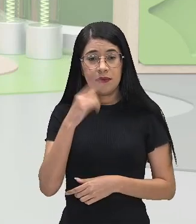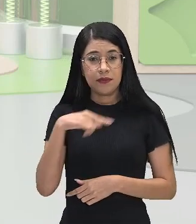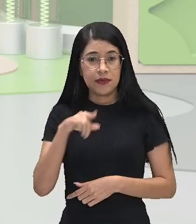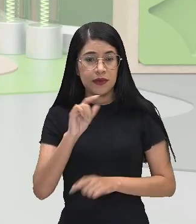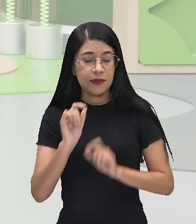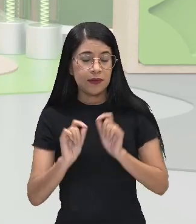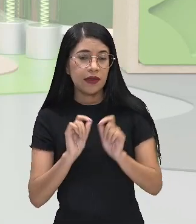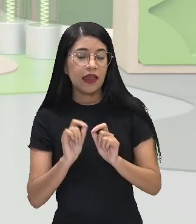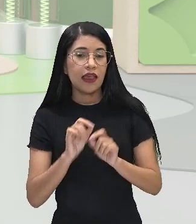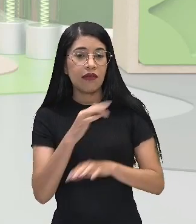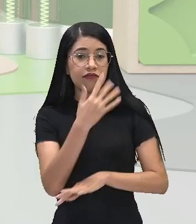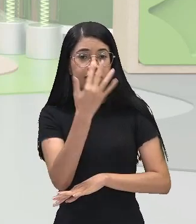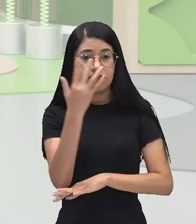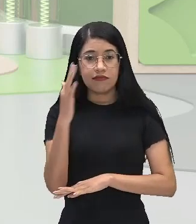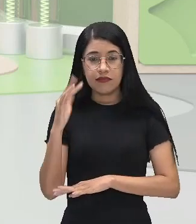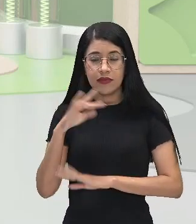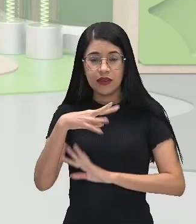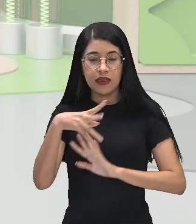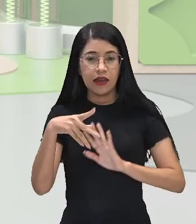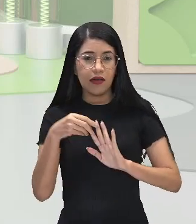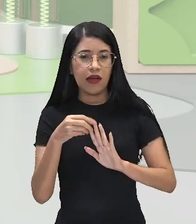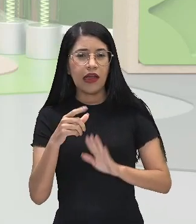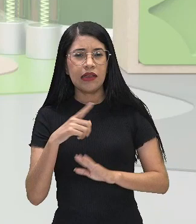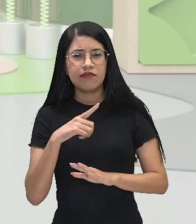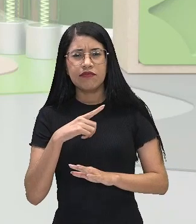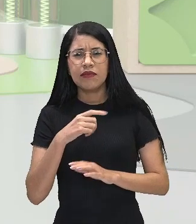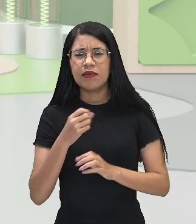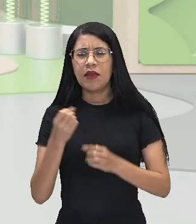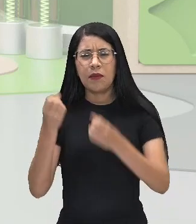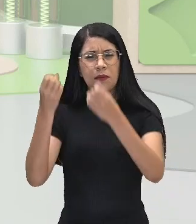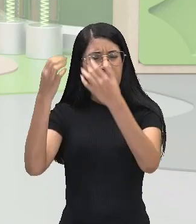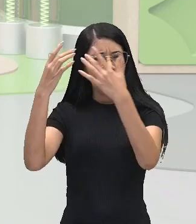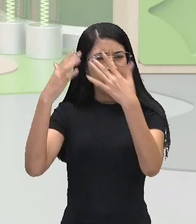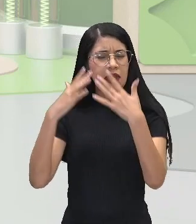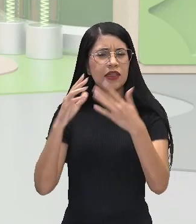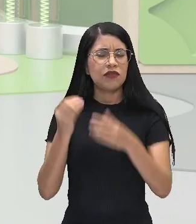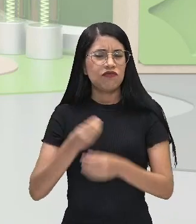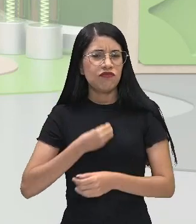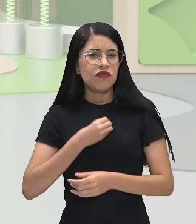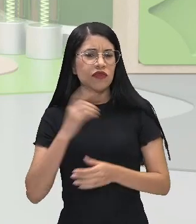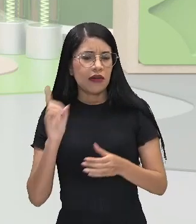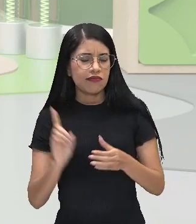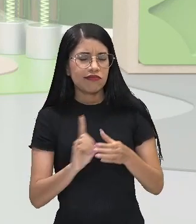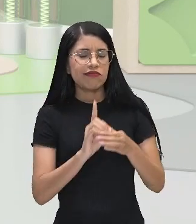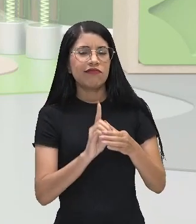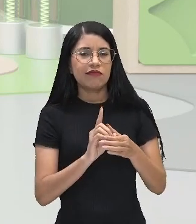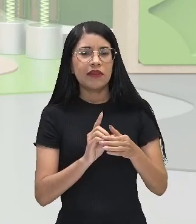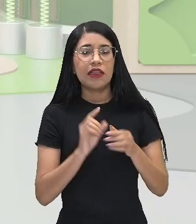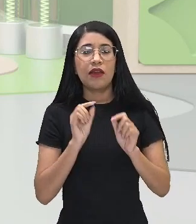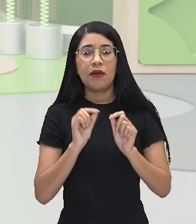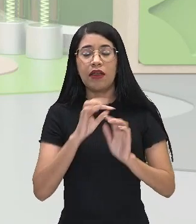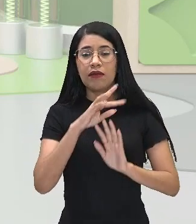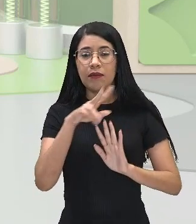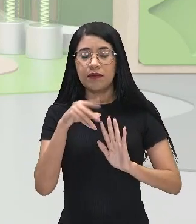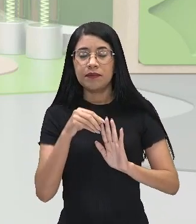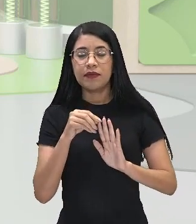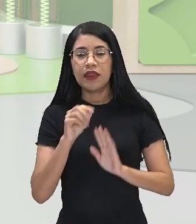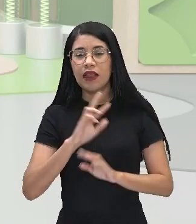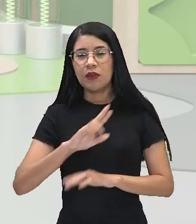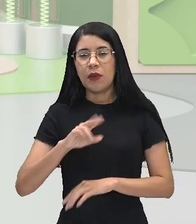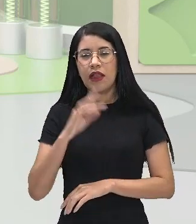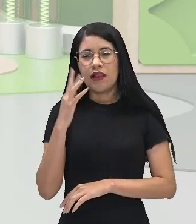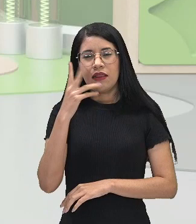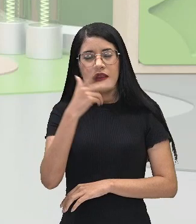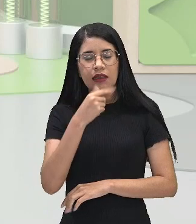que esta floresta, que nós temos a bênção de estar inseridos nela, né? Essa floresta ela não é só linda